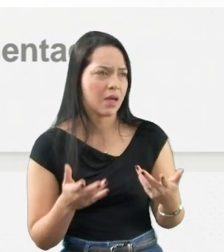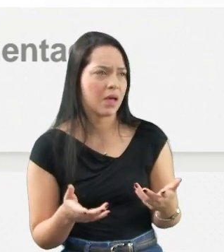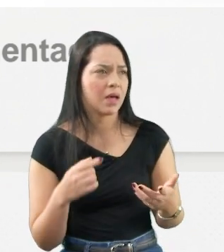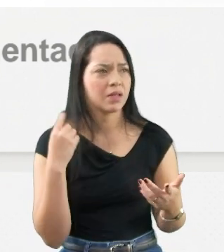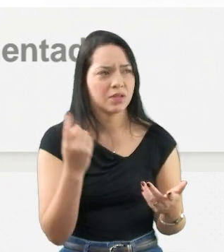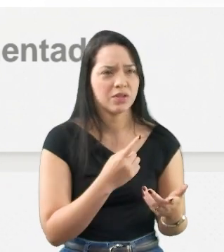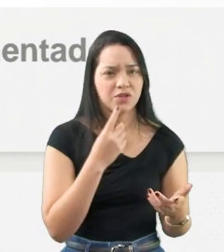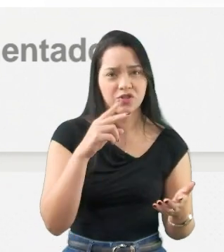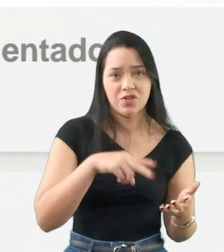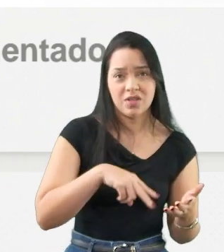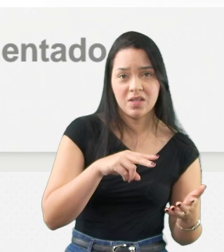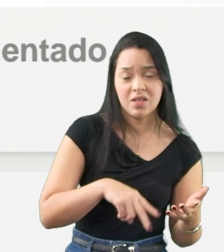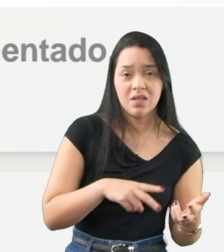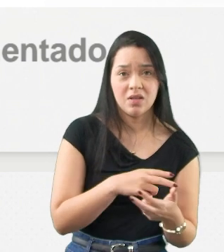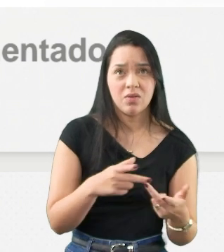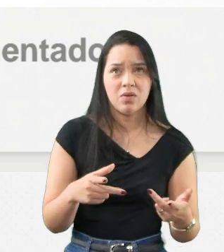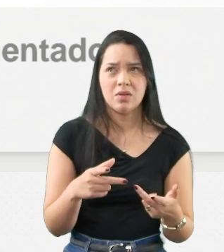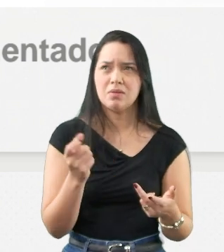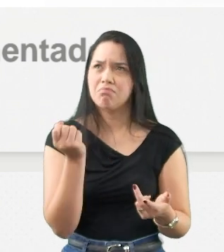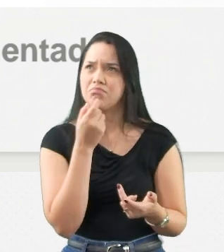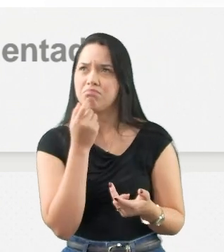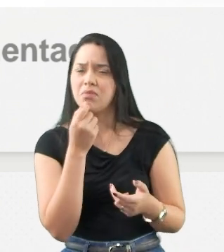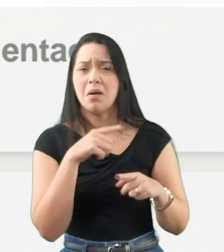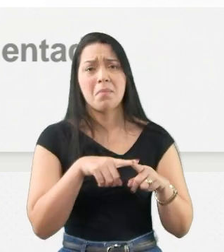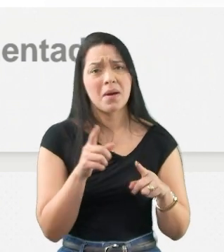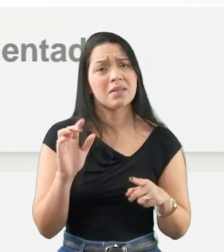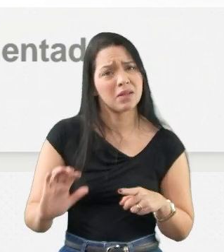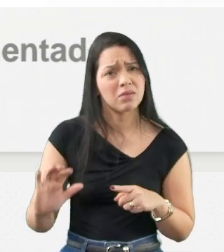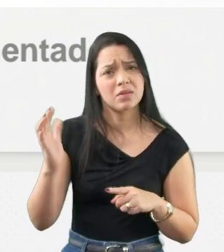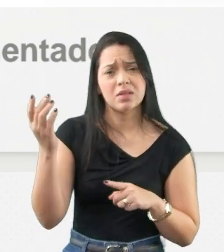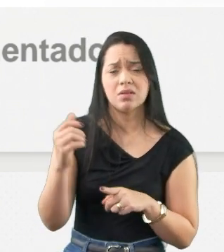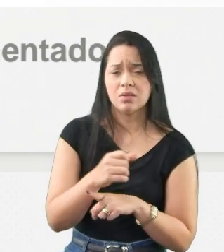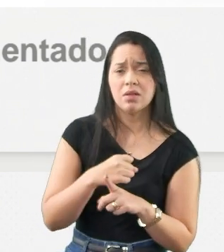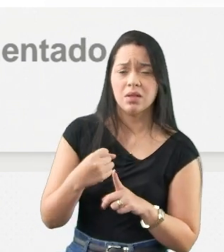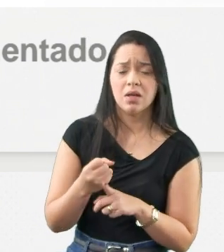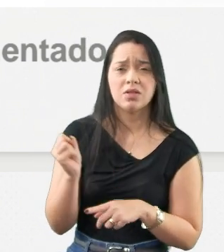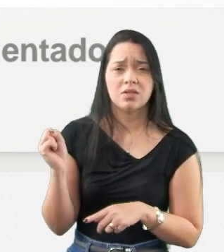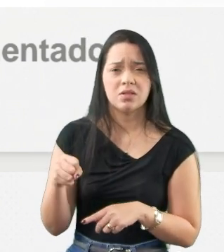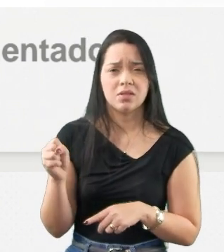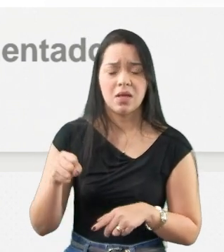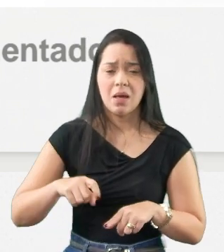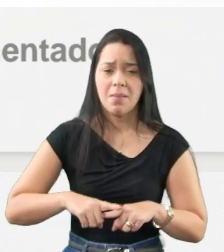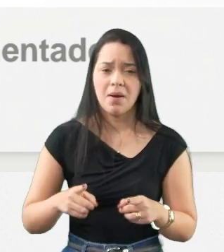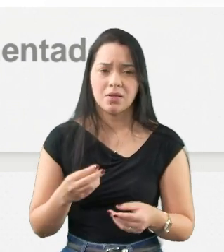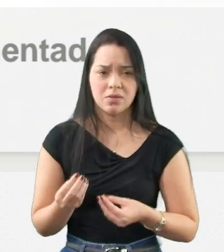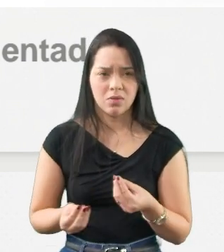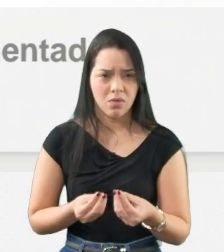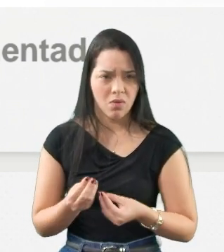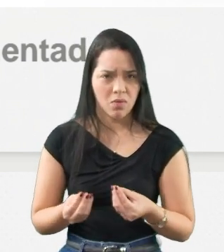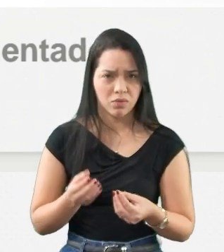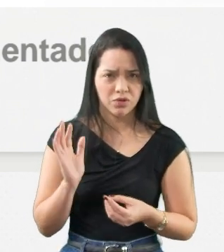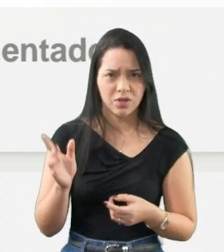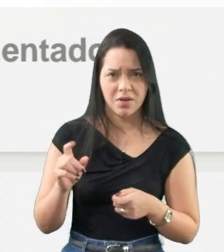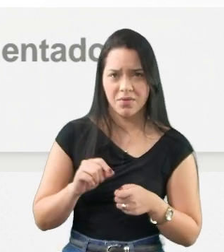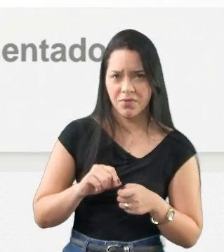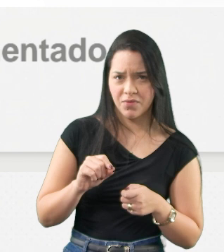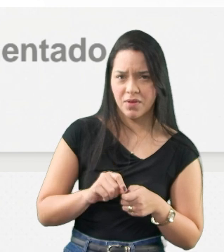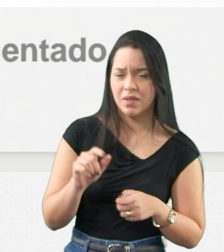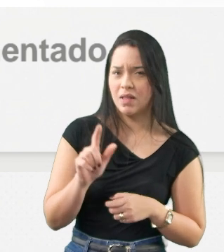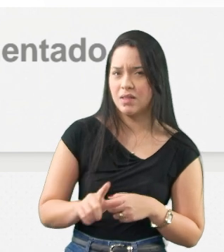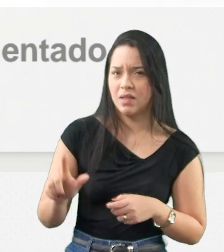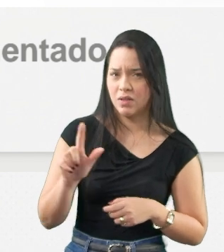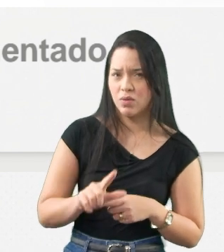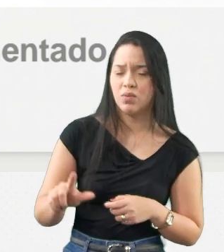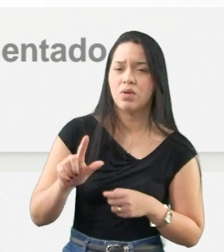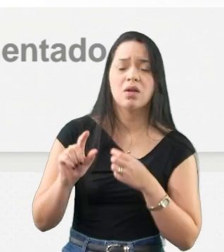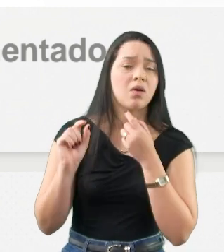gente até ri, são coisas cômicas, mas se a gente for ver, isso acontece na sociedade também. Mas a forma, o trabalho como foi feito o trabalho da literatura,